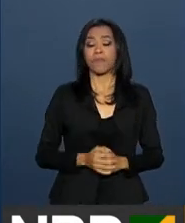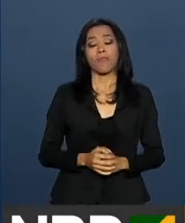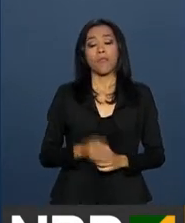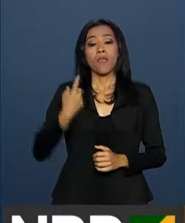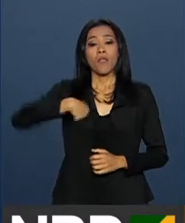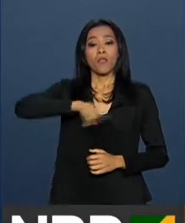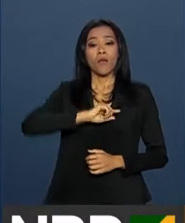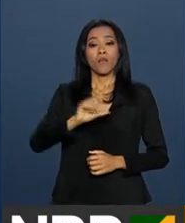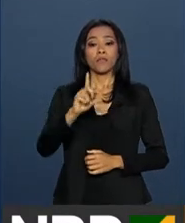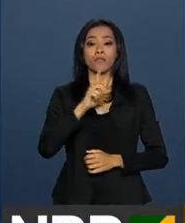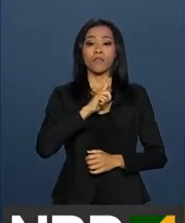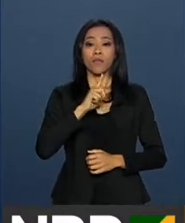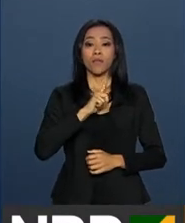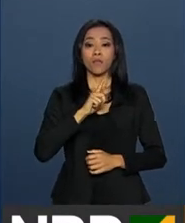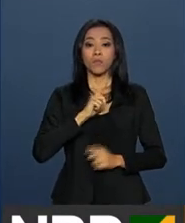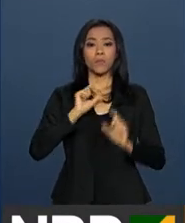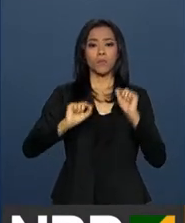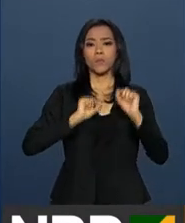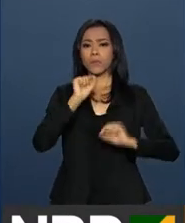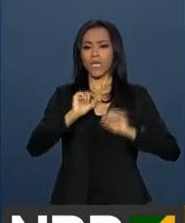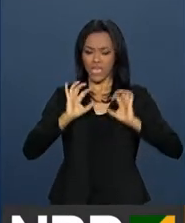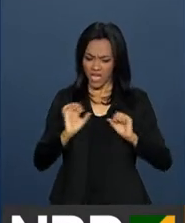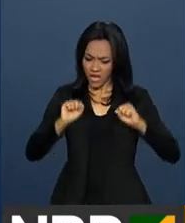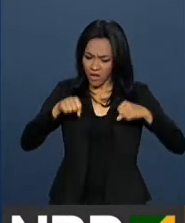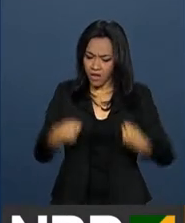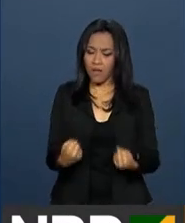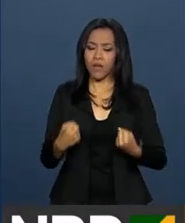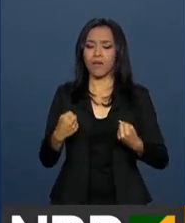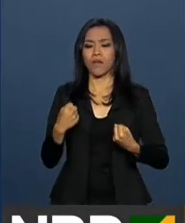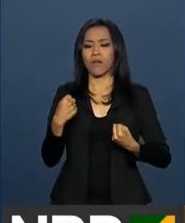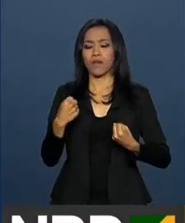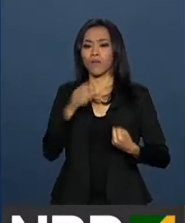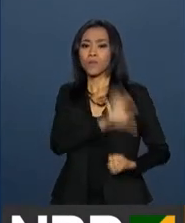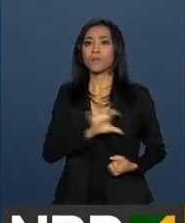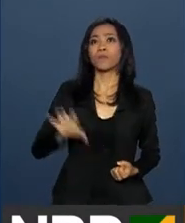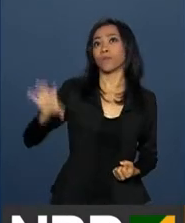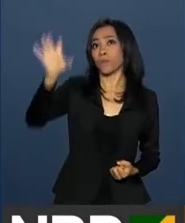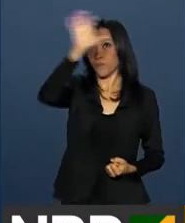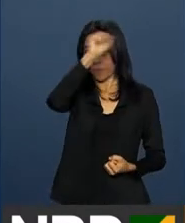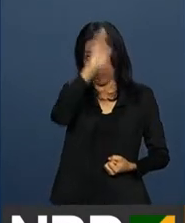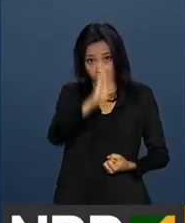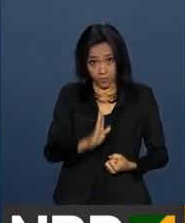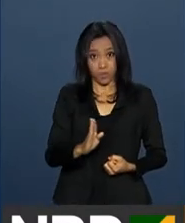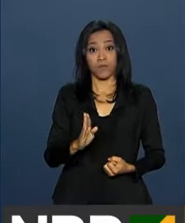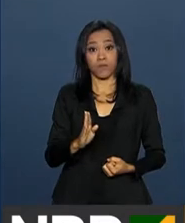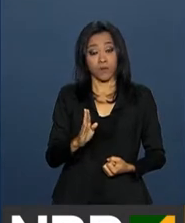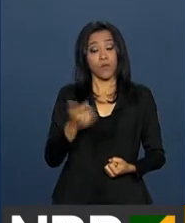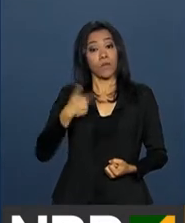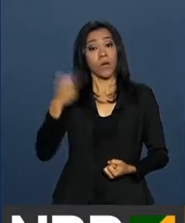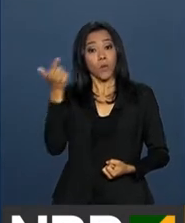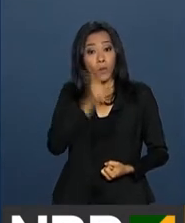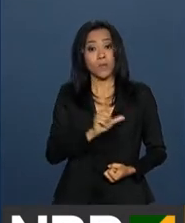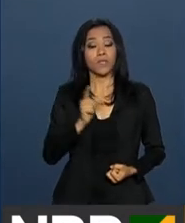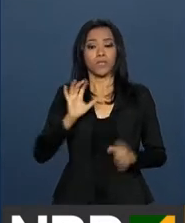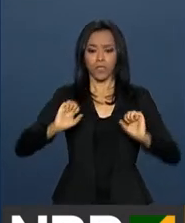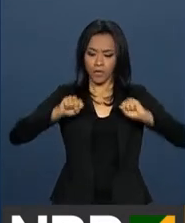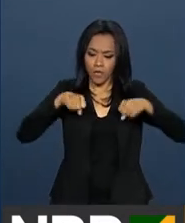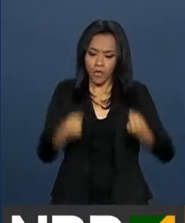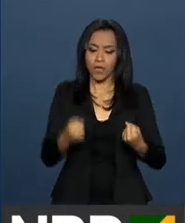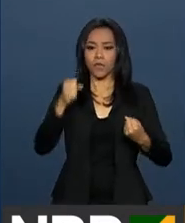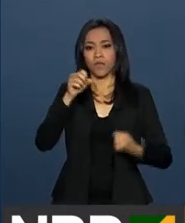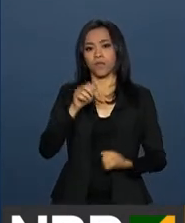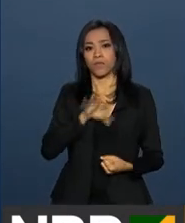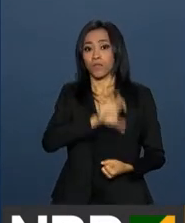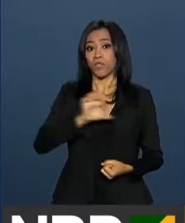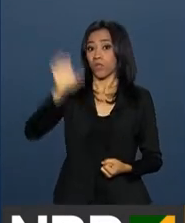nós temos que recuperar a Federação Brasileira. E para recuperar a Federação Brasileira, nós